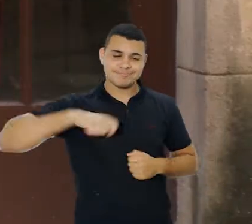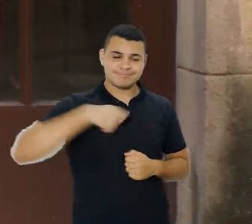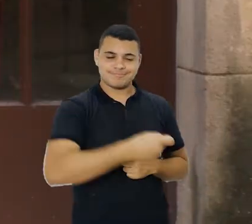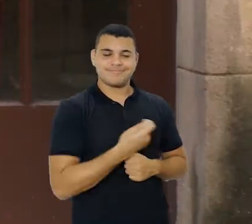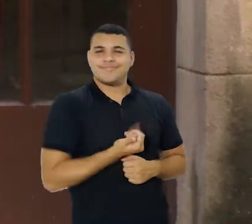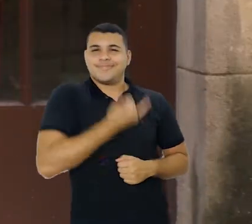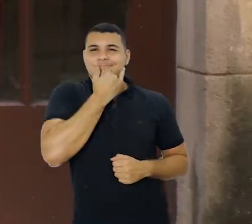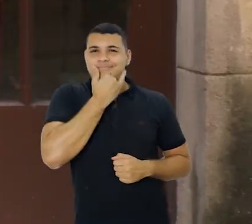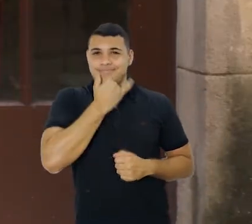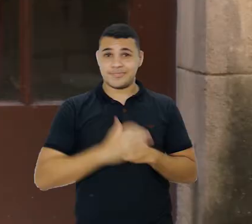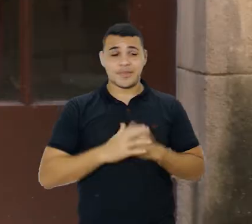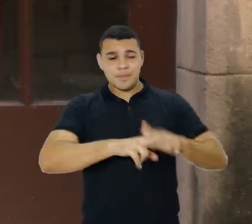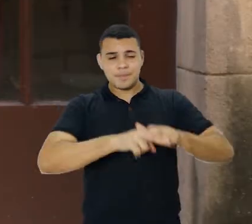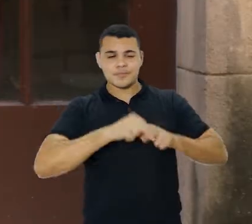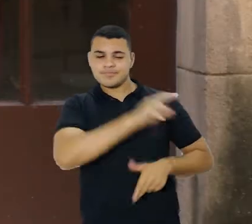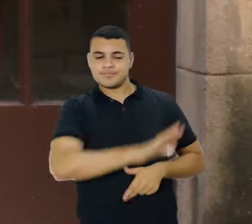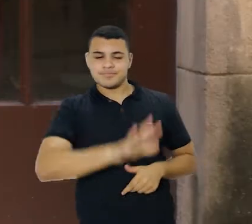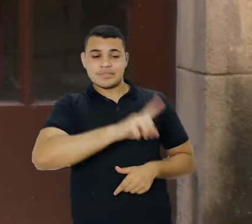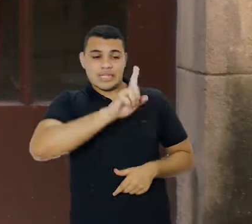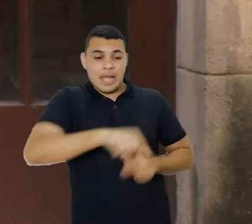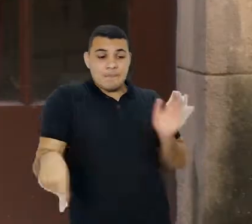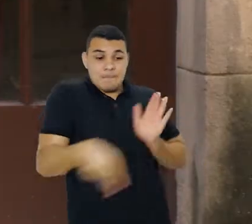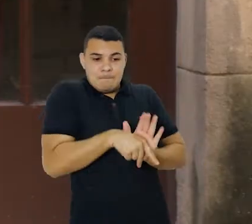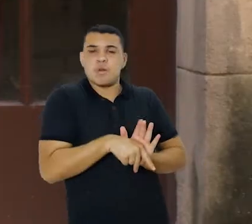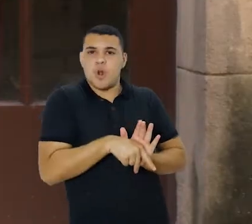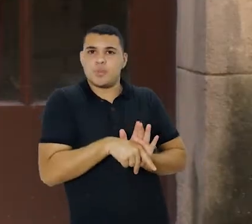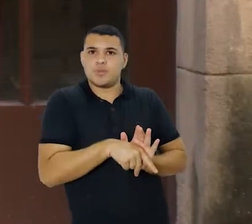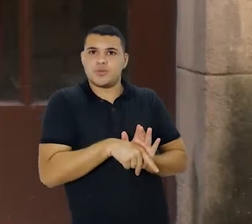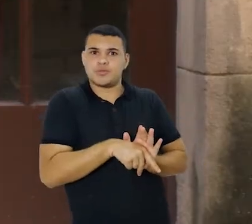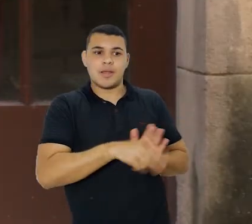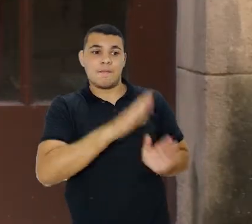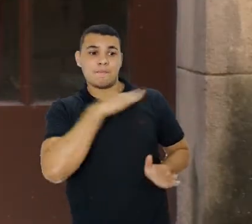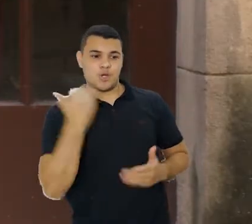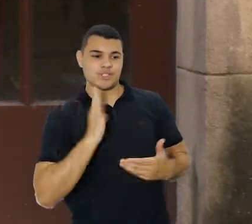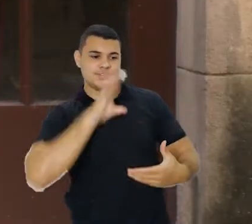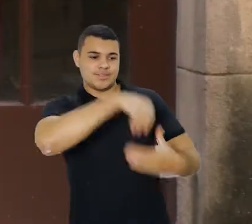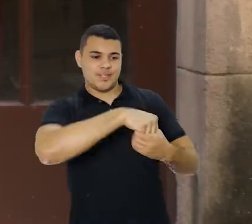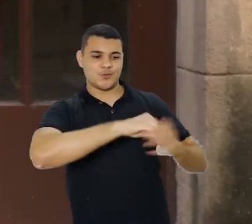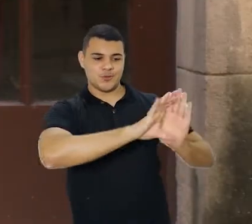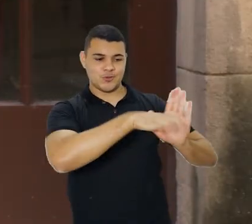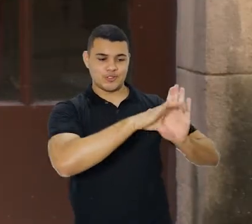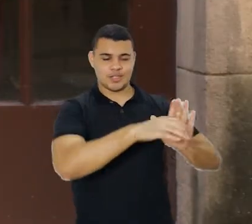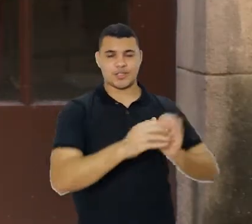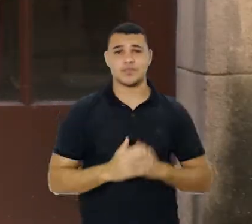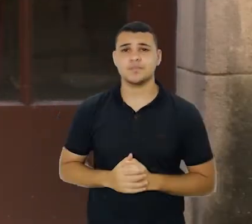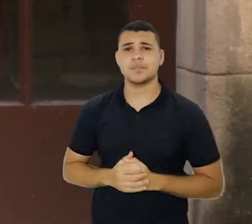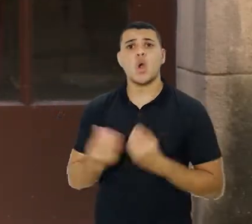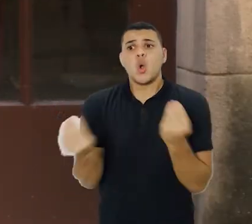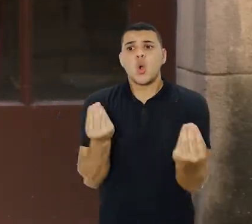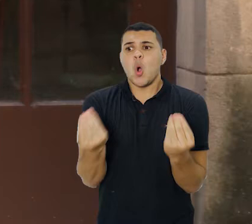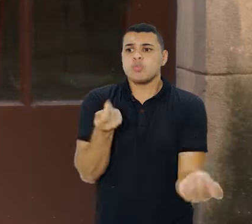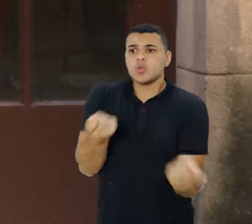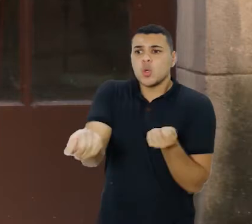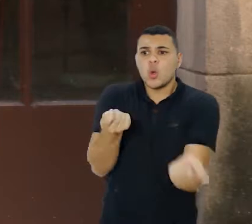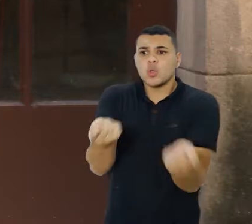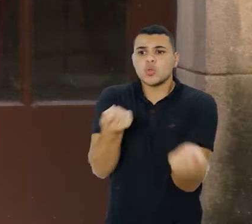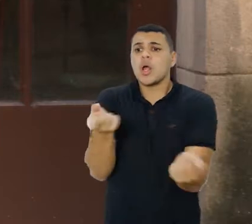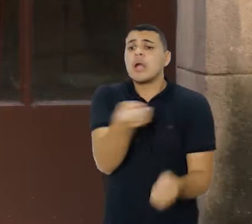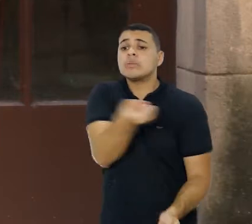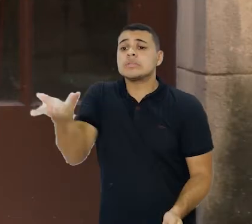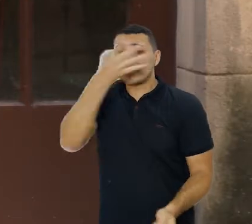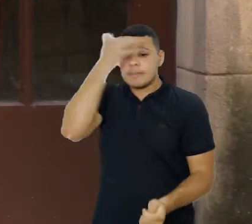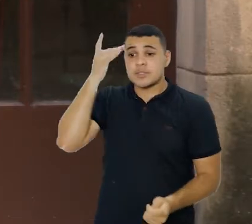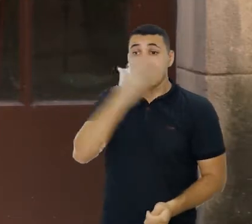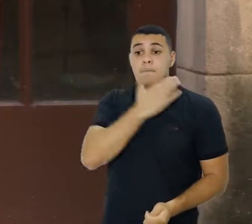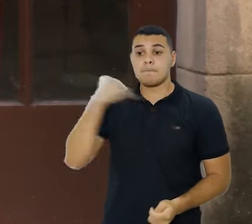um caso particular, né, do conceito de incidência. Como é que se mede a mortalidade de uma